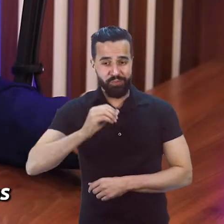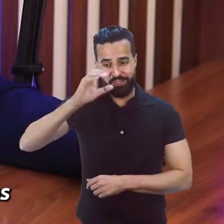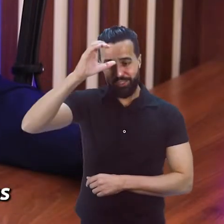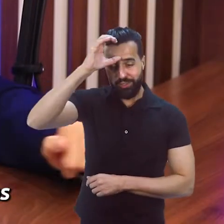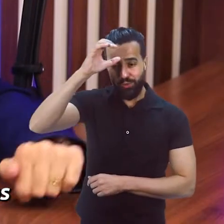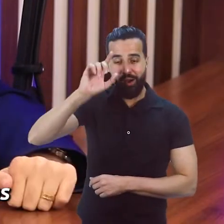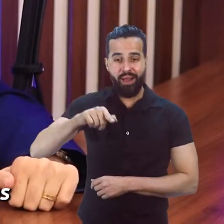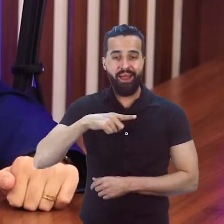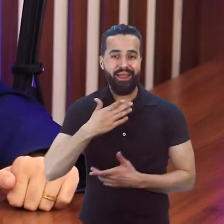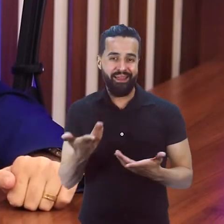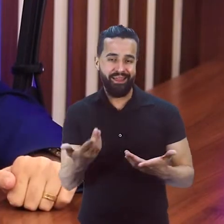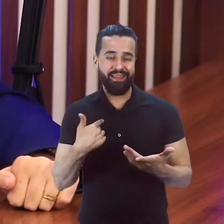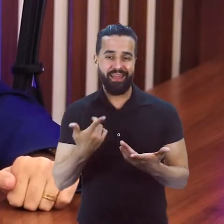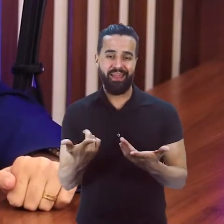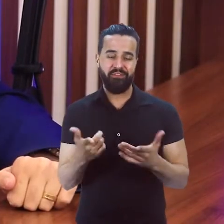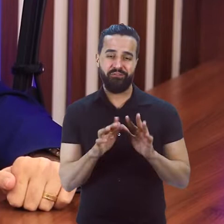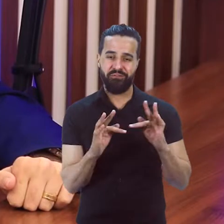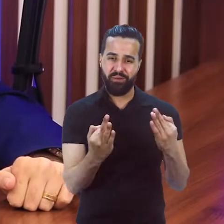do meu padrasto,